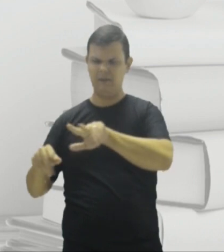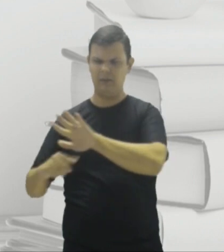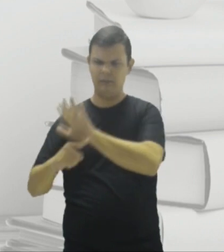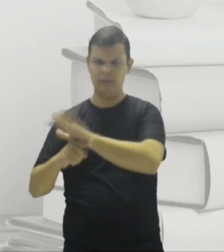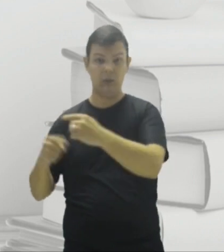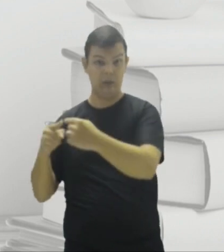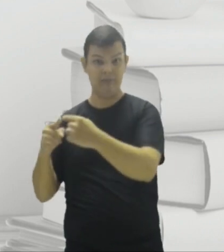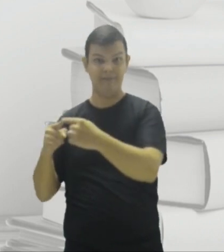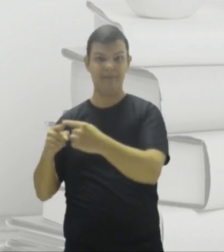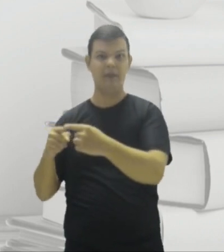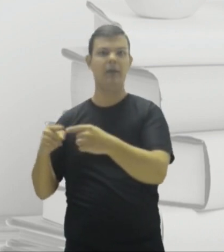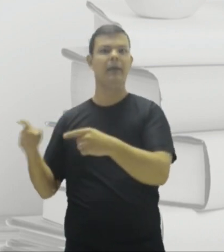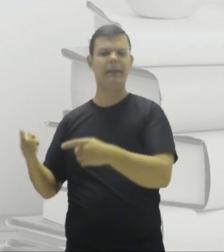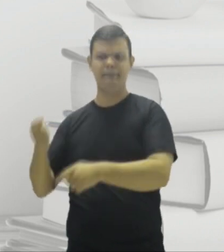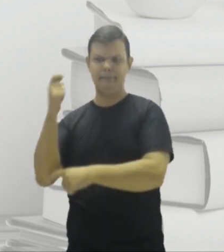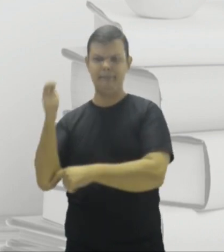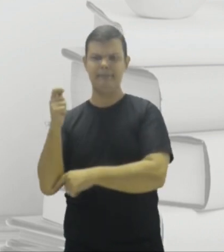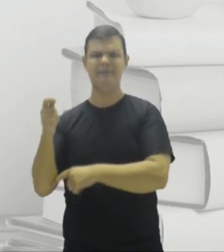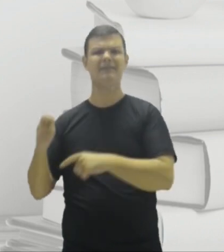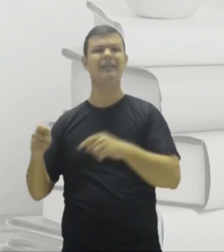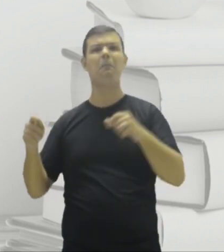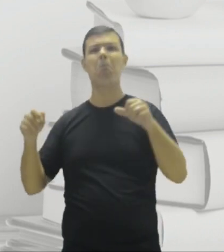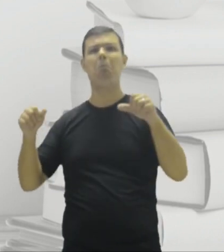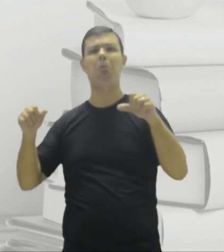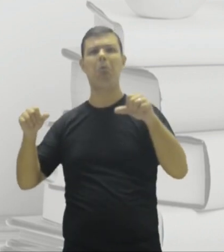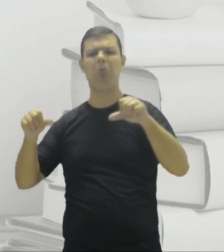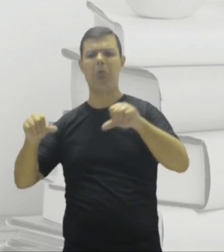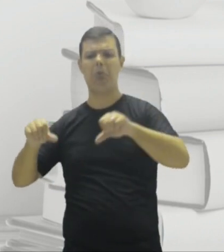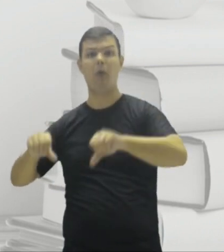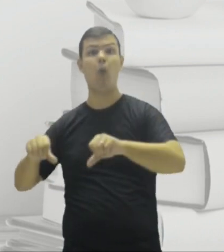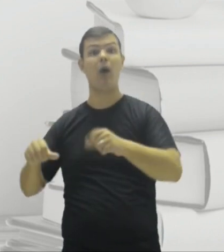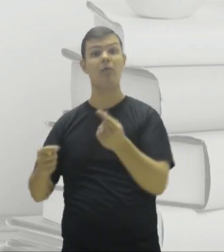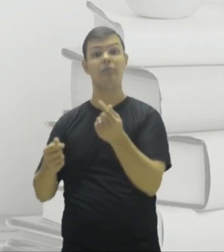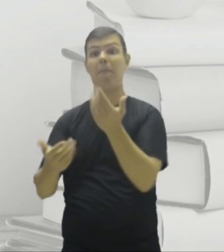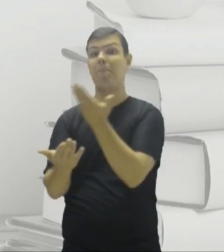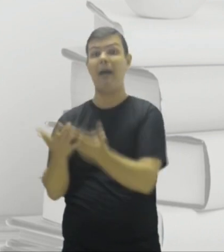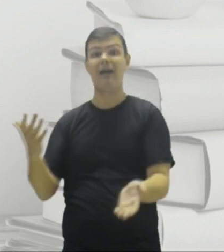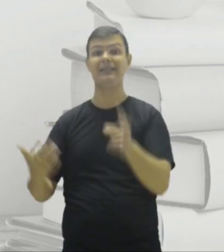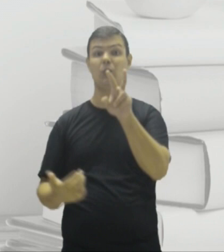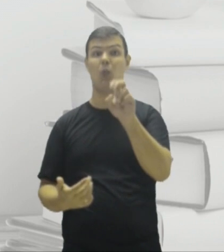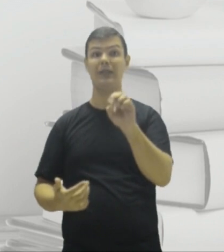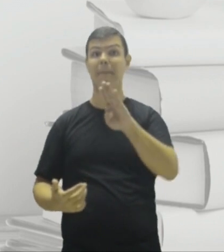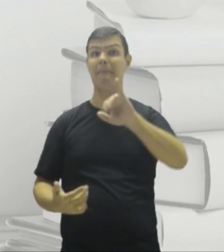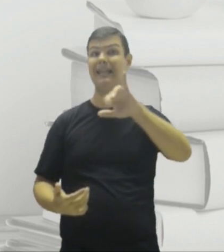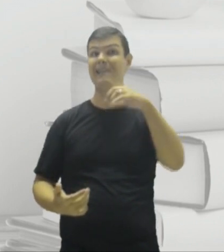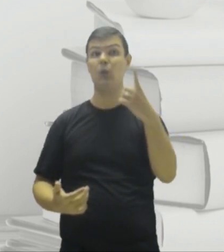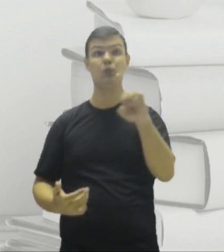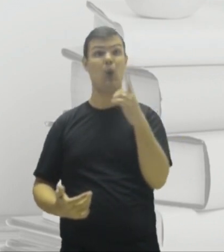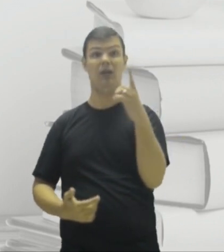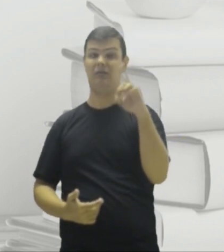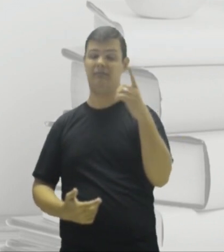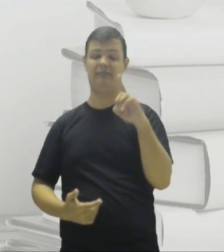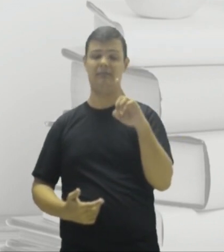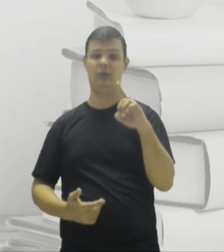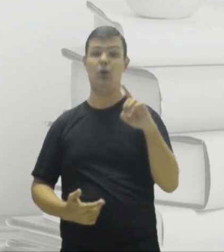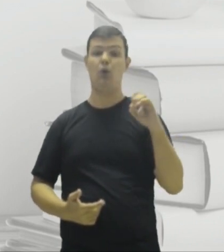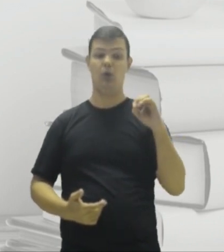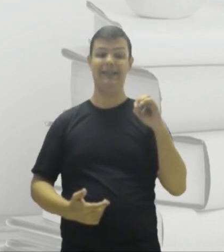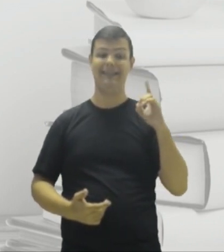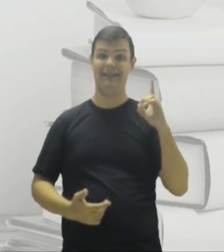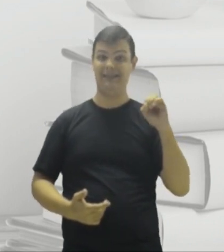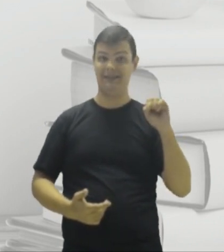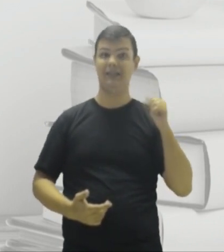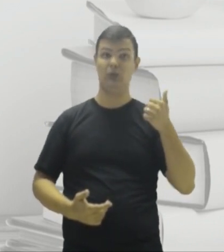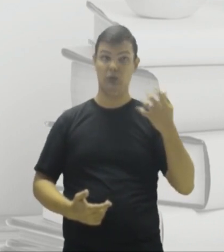relacionados, fazendo com que as pescarias oceânicas gerem por ano 50 bilhões de dólares a menos do que poderiam gerar. O ODS 14